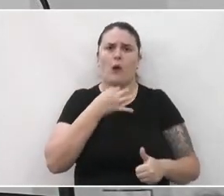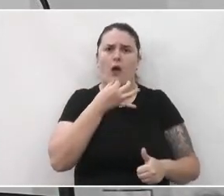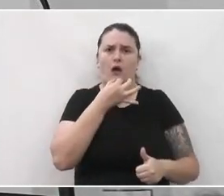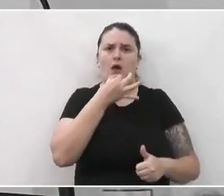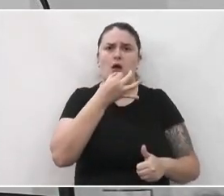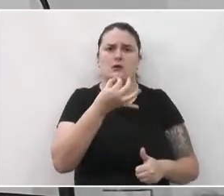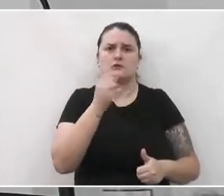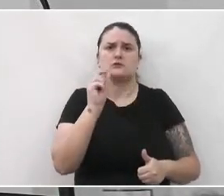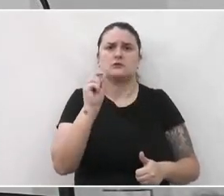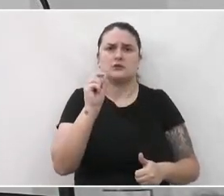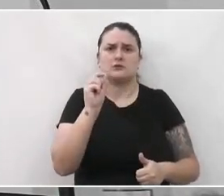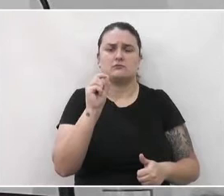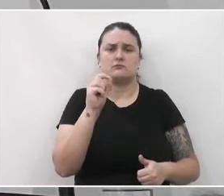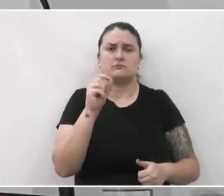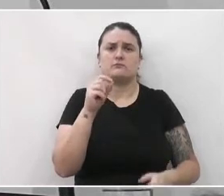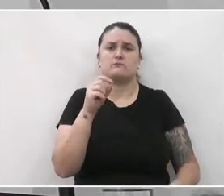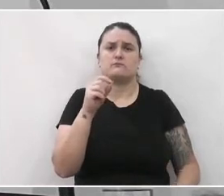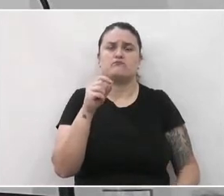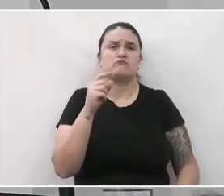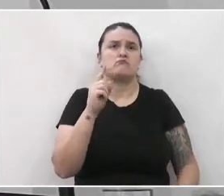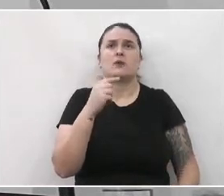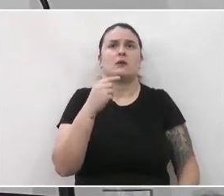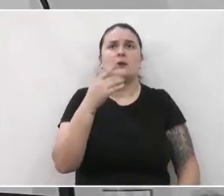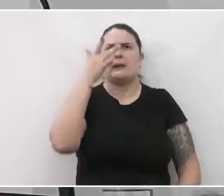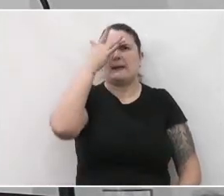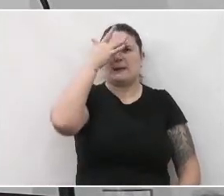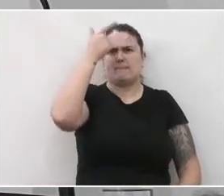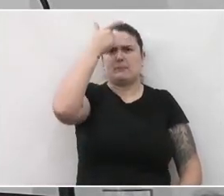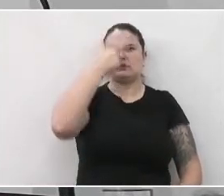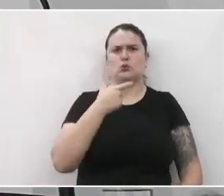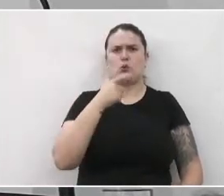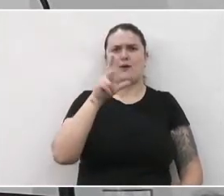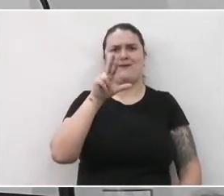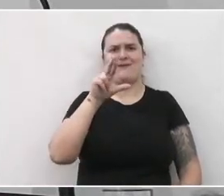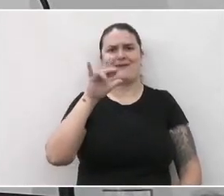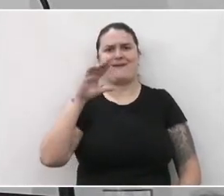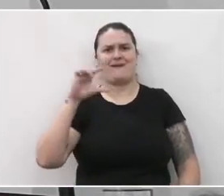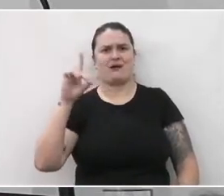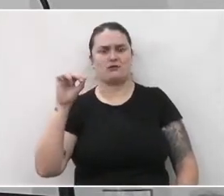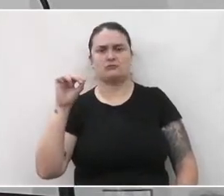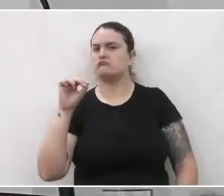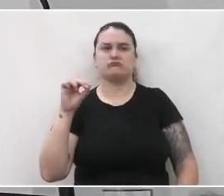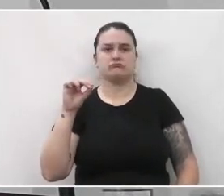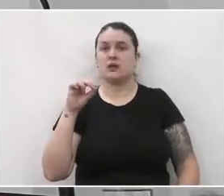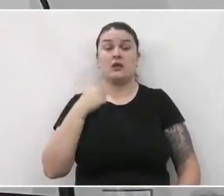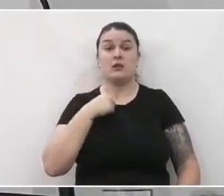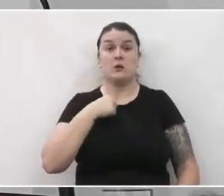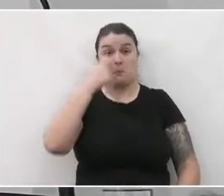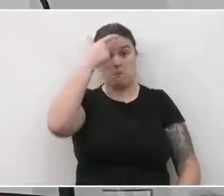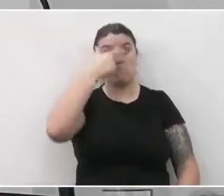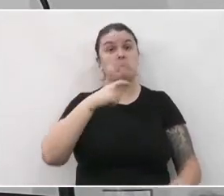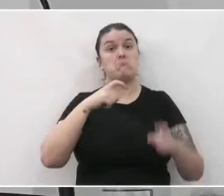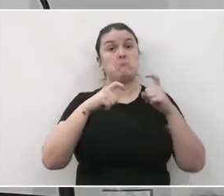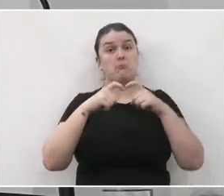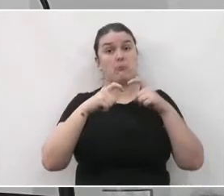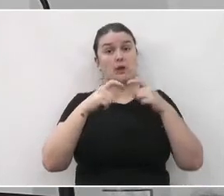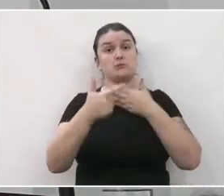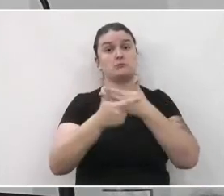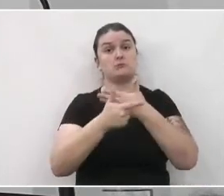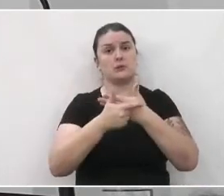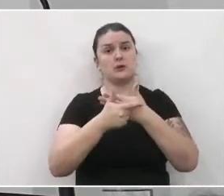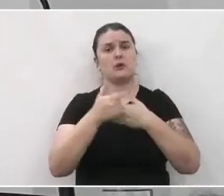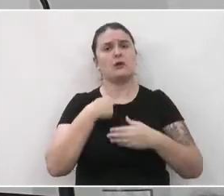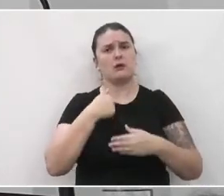que não ser a pessoa, Ricardo, e sim o médico especialista, e tenho que procurar